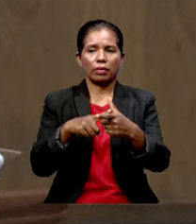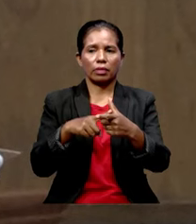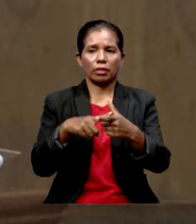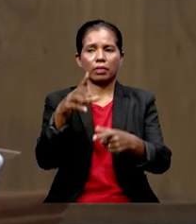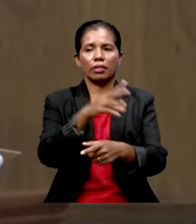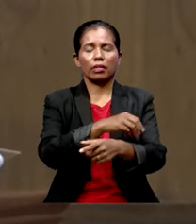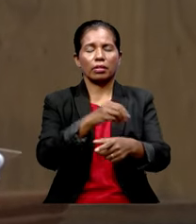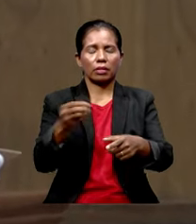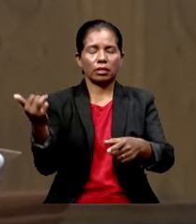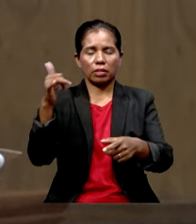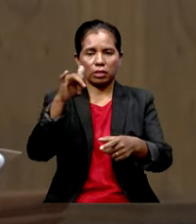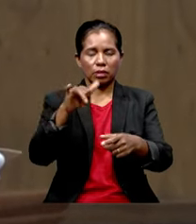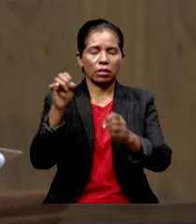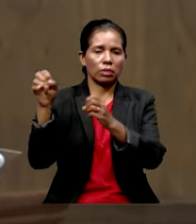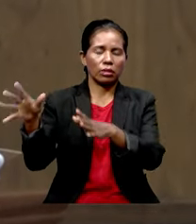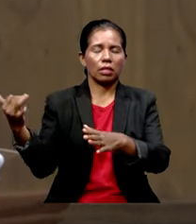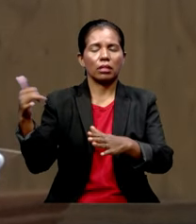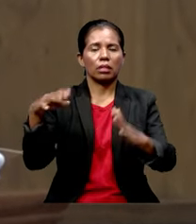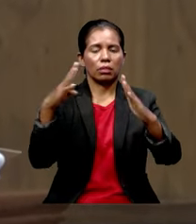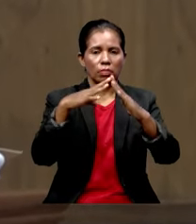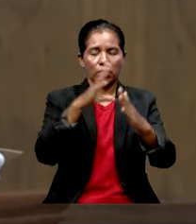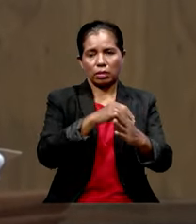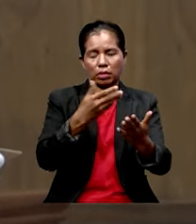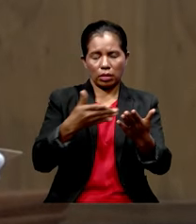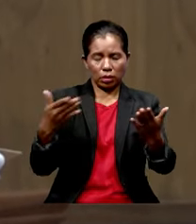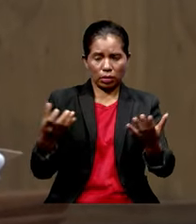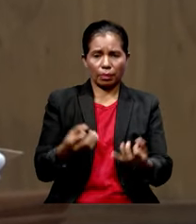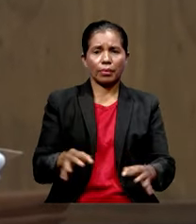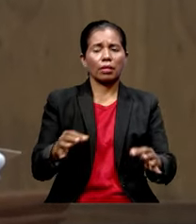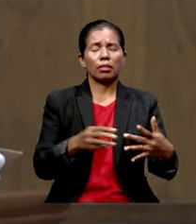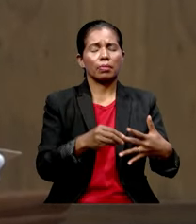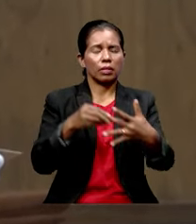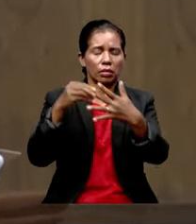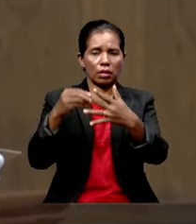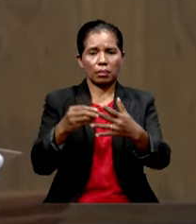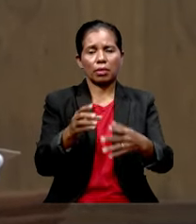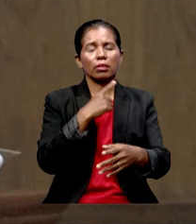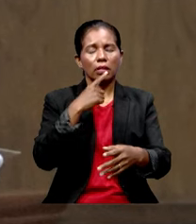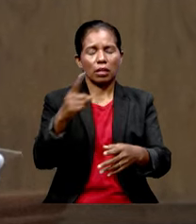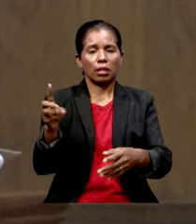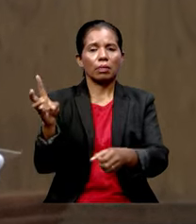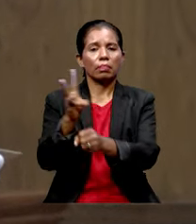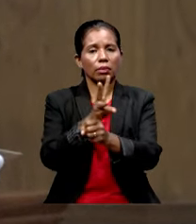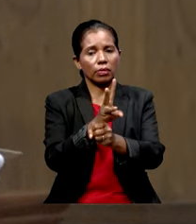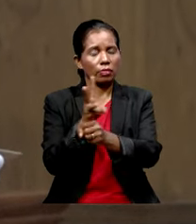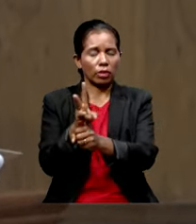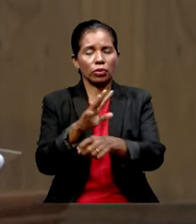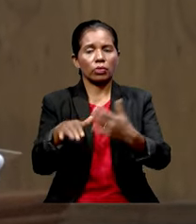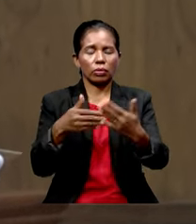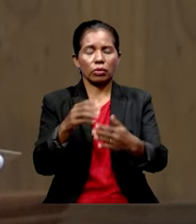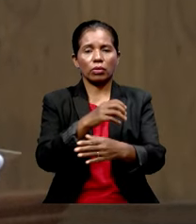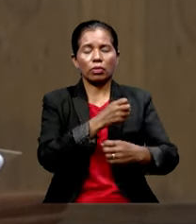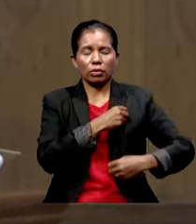suas casas e propriedades. Um especial encorajamento aos bombeiros, às forças de segurança,